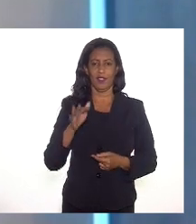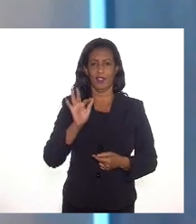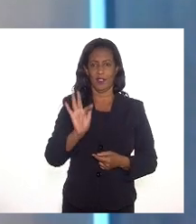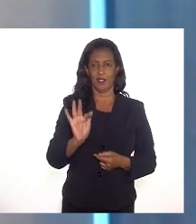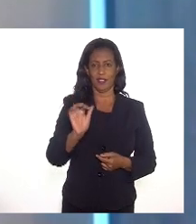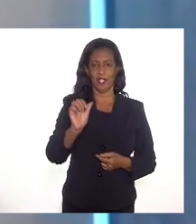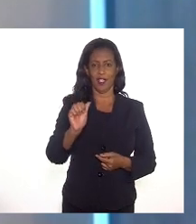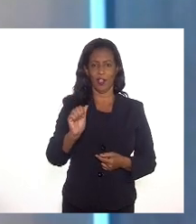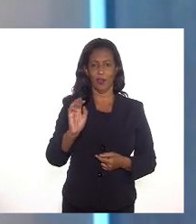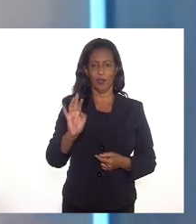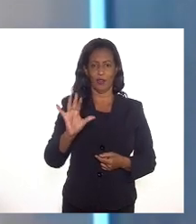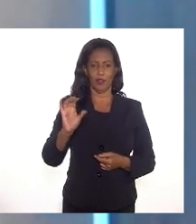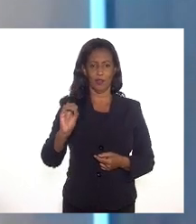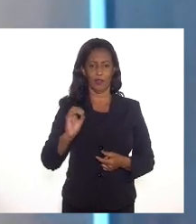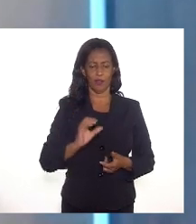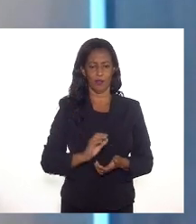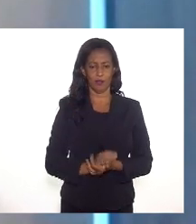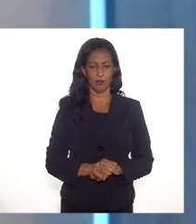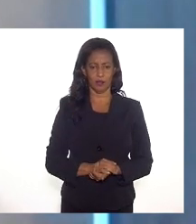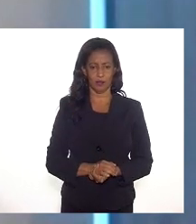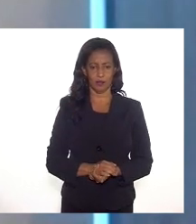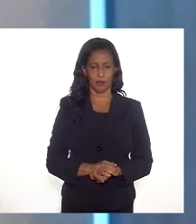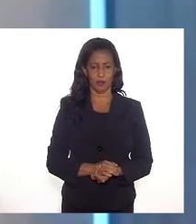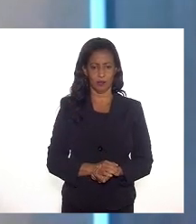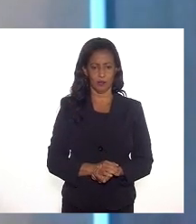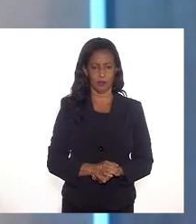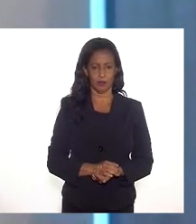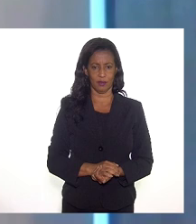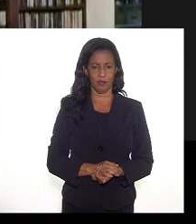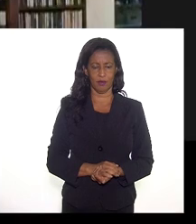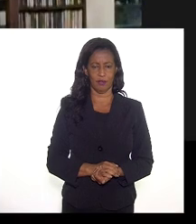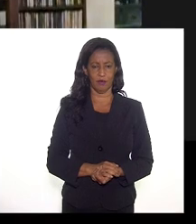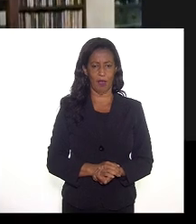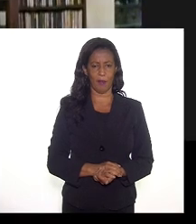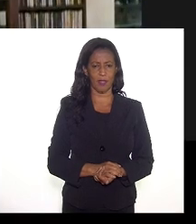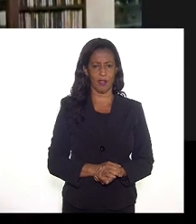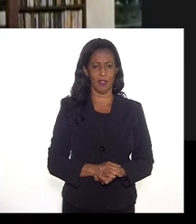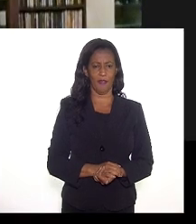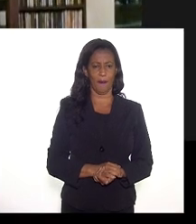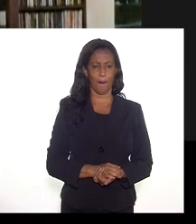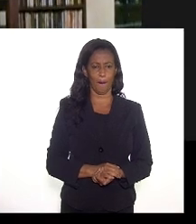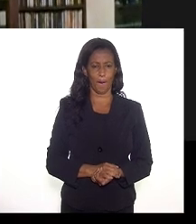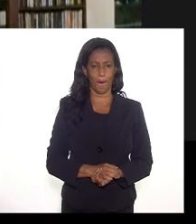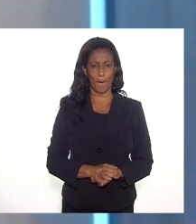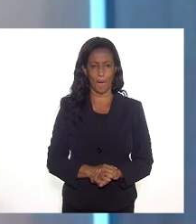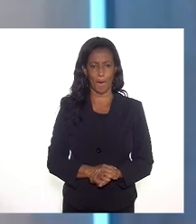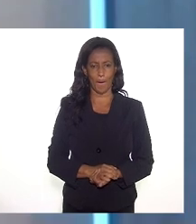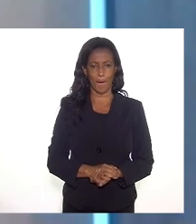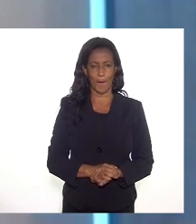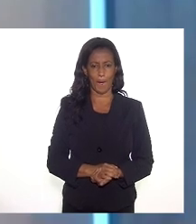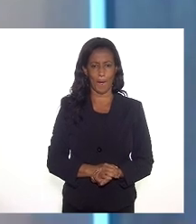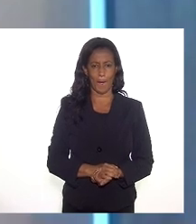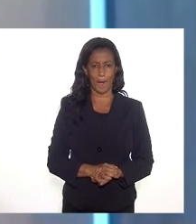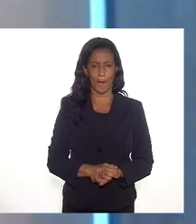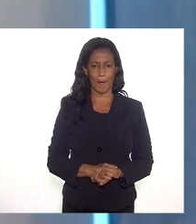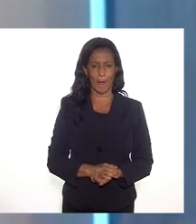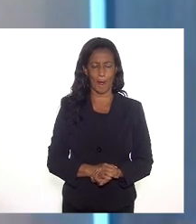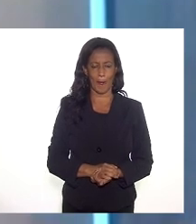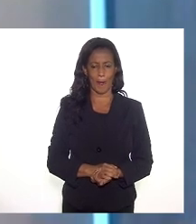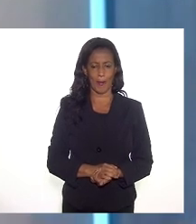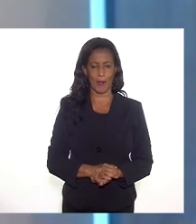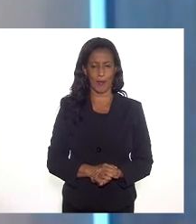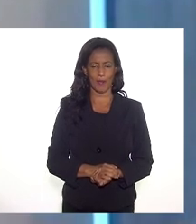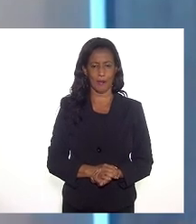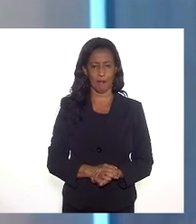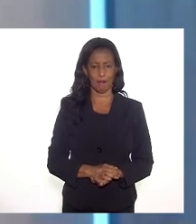Serafim eu não estou vendo ele aqui deputado Flávio Serafim ele havia